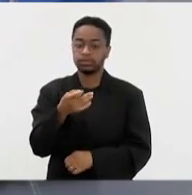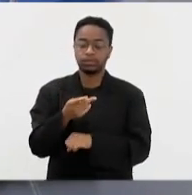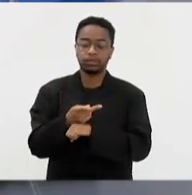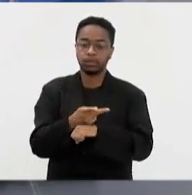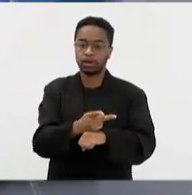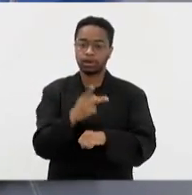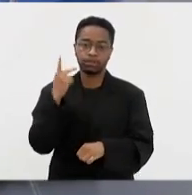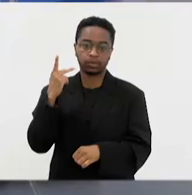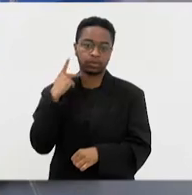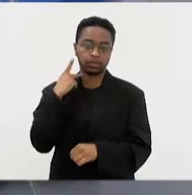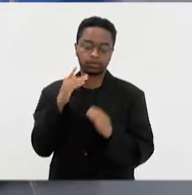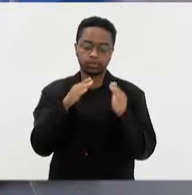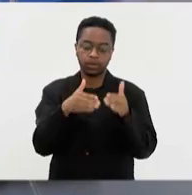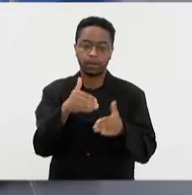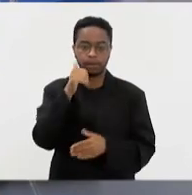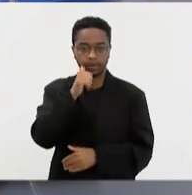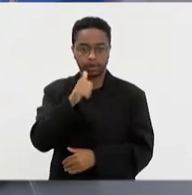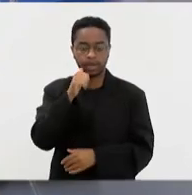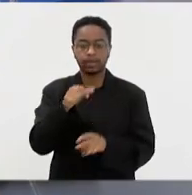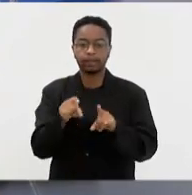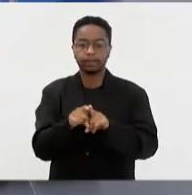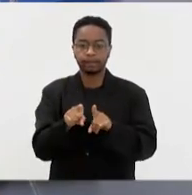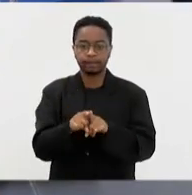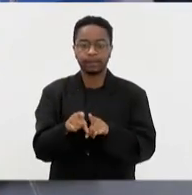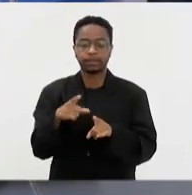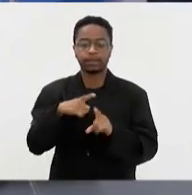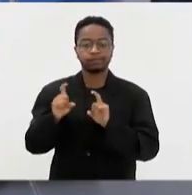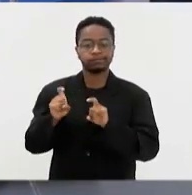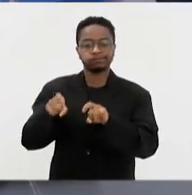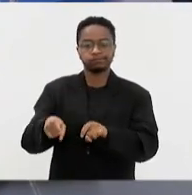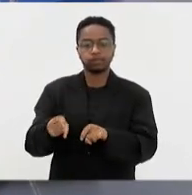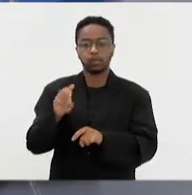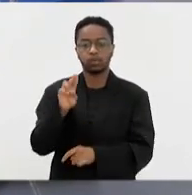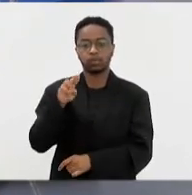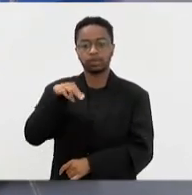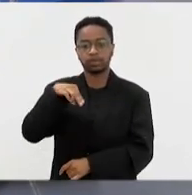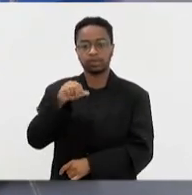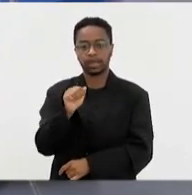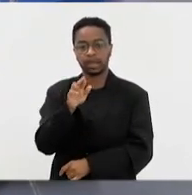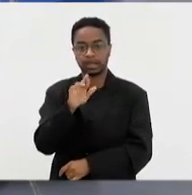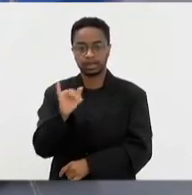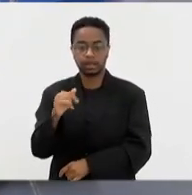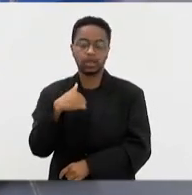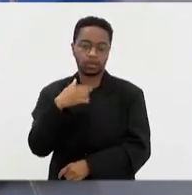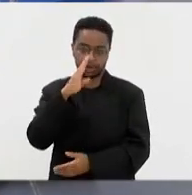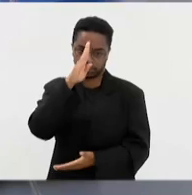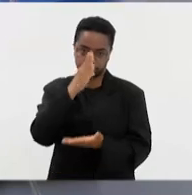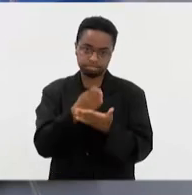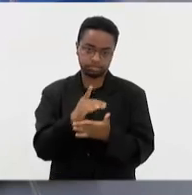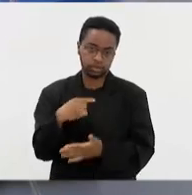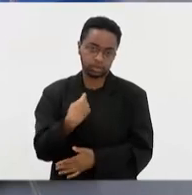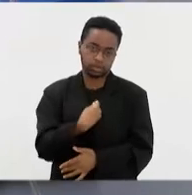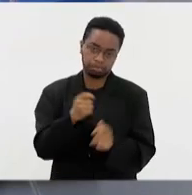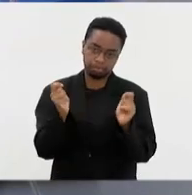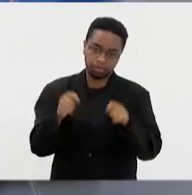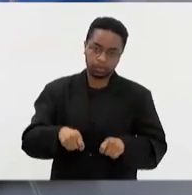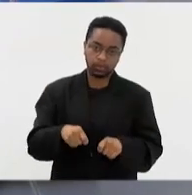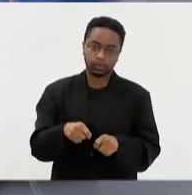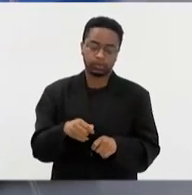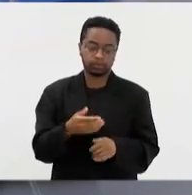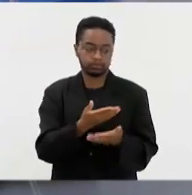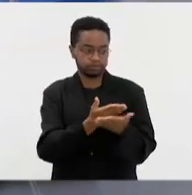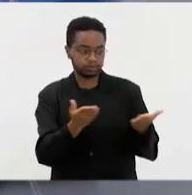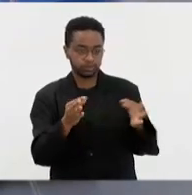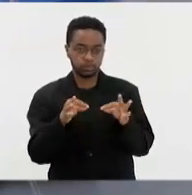Mulher, Vossa Excelência que tem assento na UNAG, acho que nós poderíamos, deputada Dani, deputada Índia, deputado Luiz